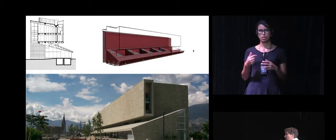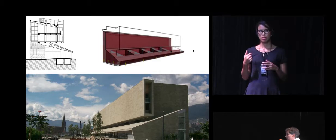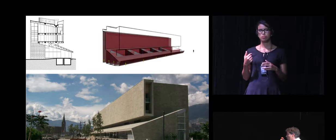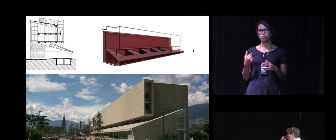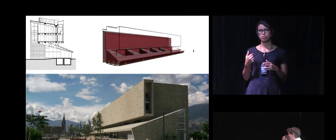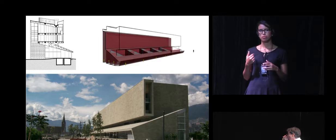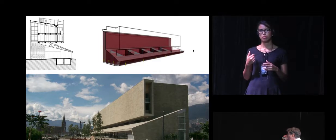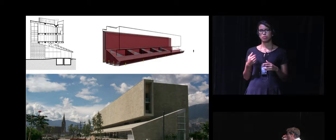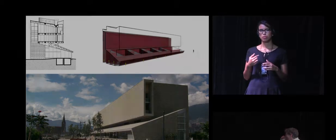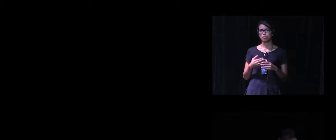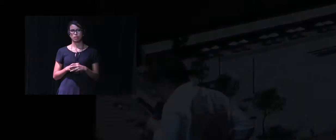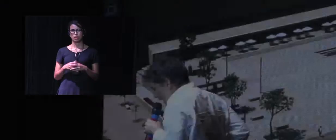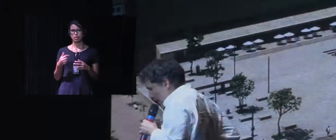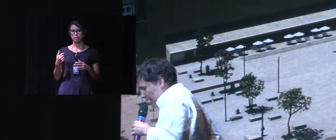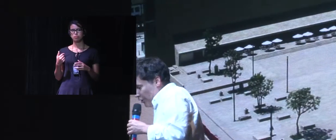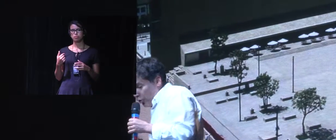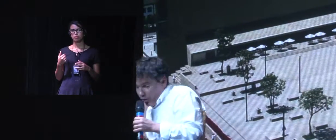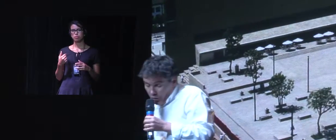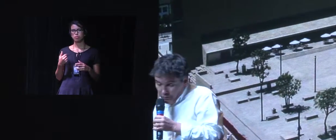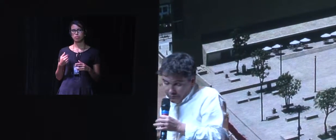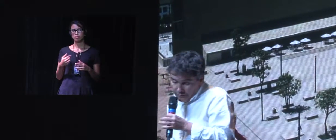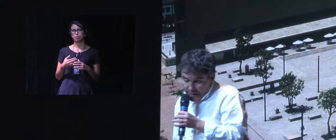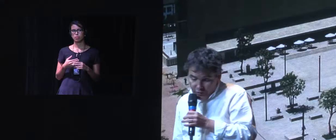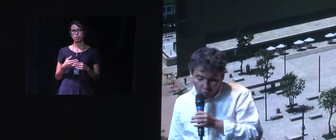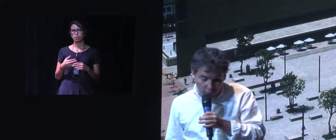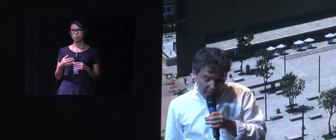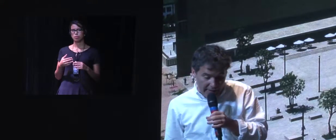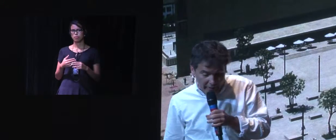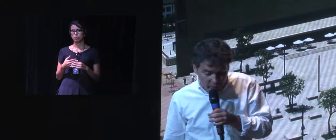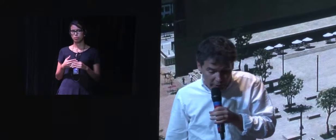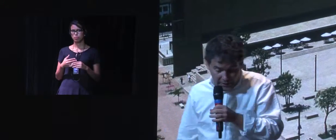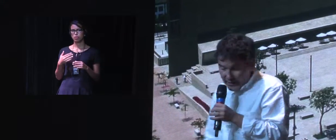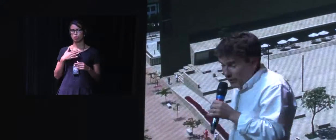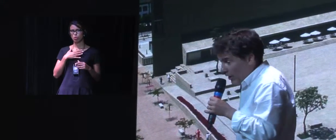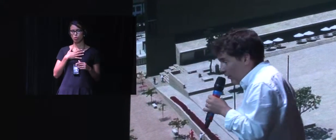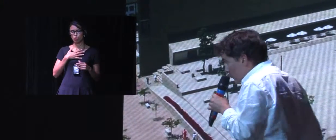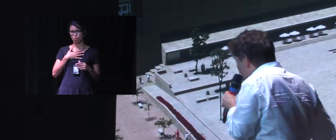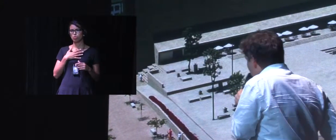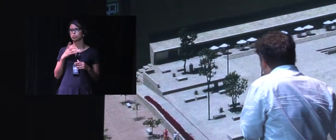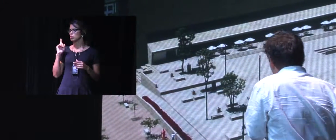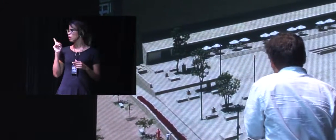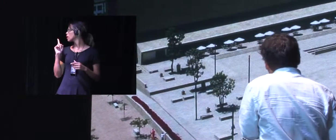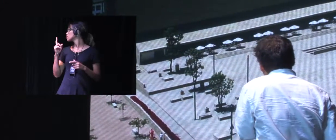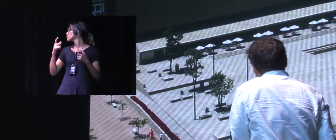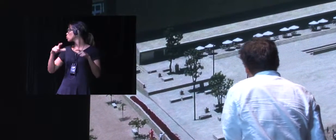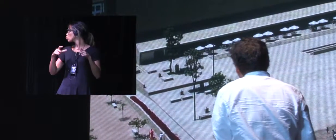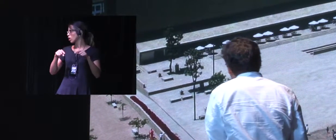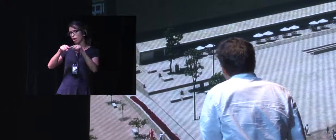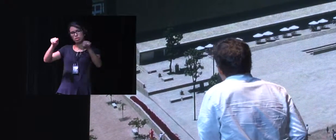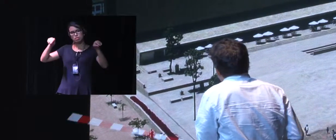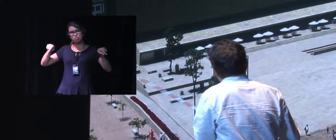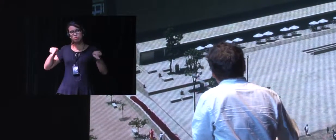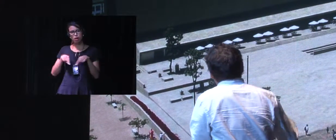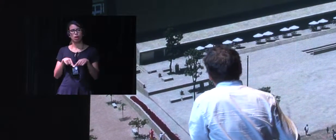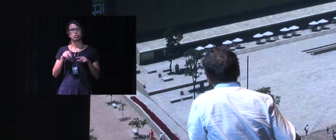das pessoas no espaço cívico. E, de fato, eu soube isto tardiamente. Não